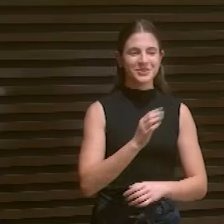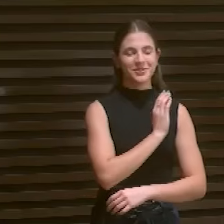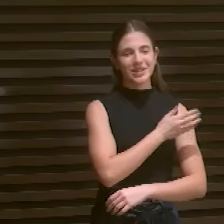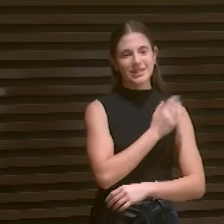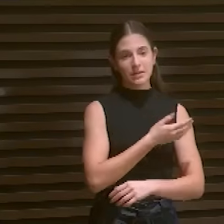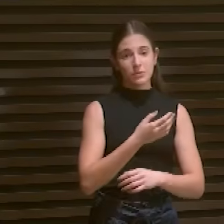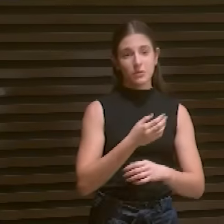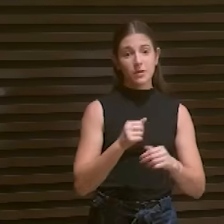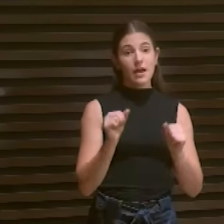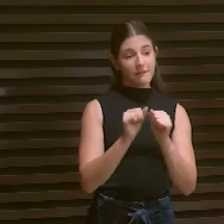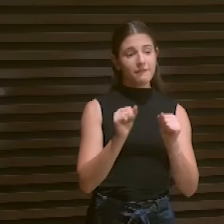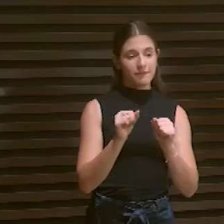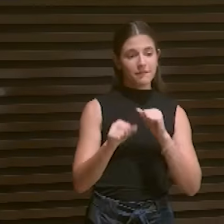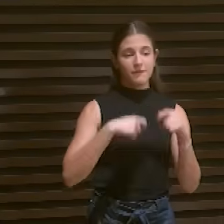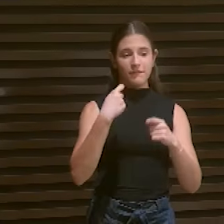ídolos.